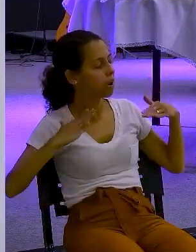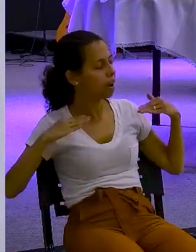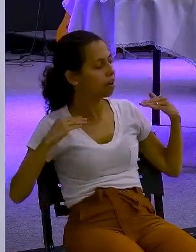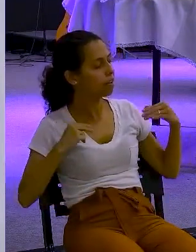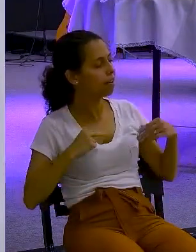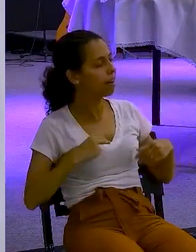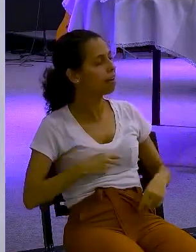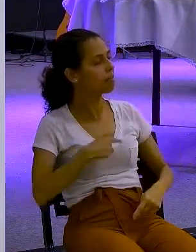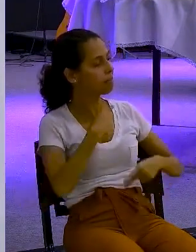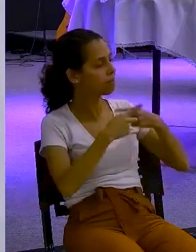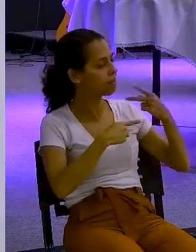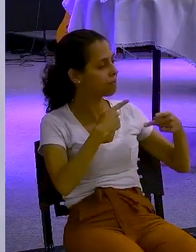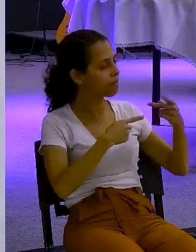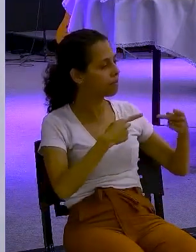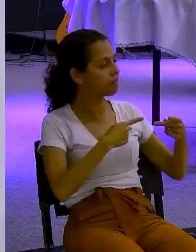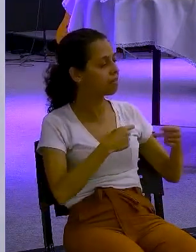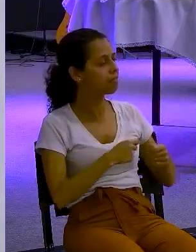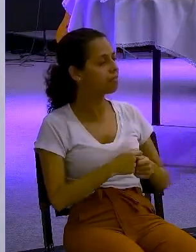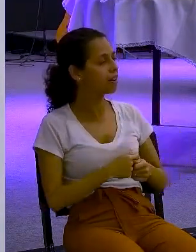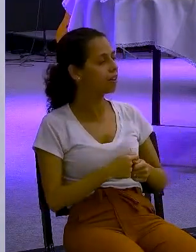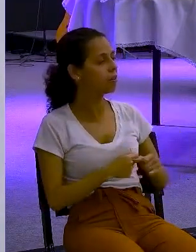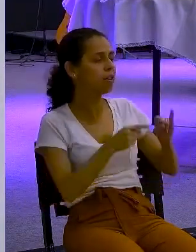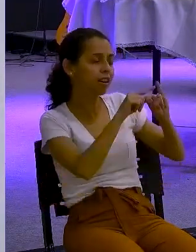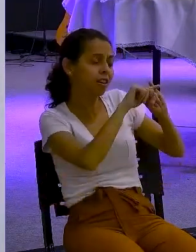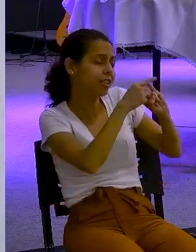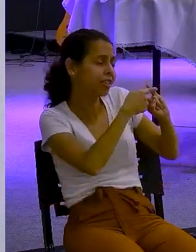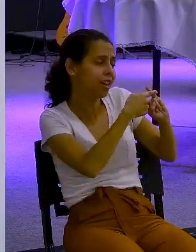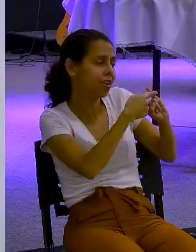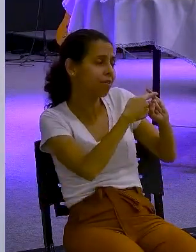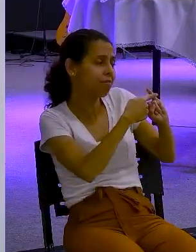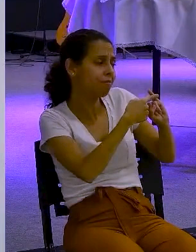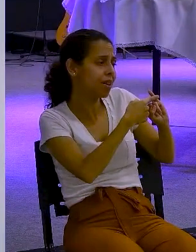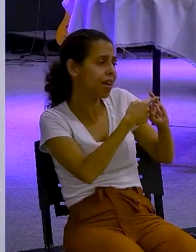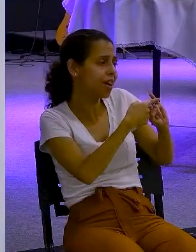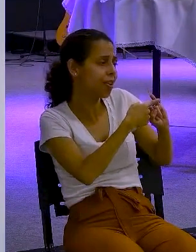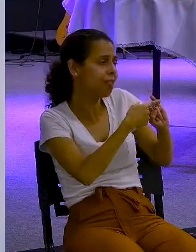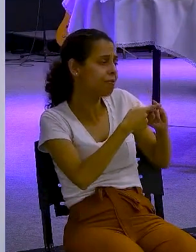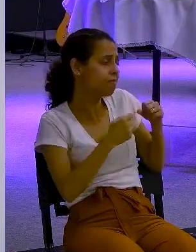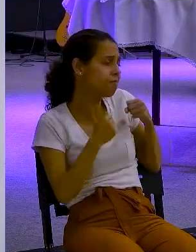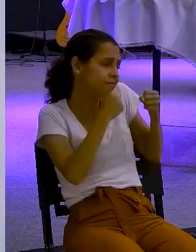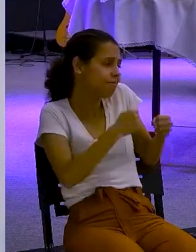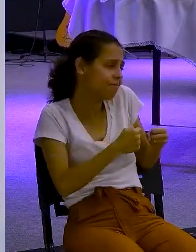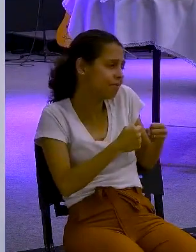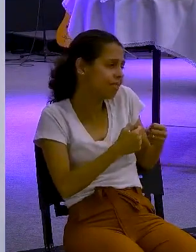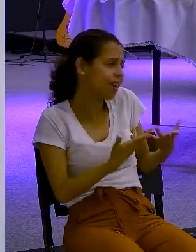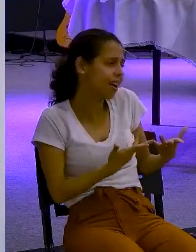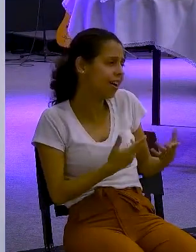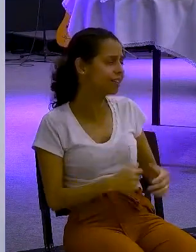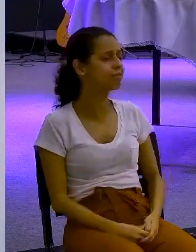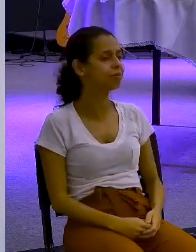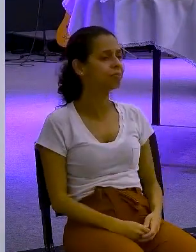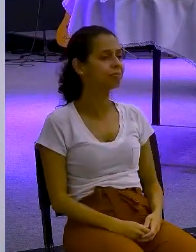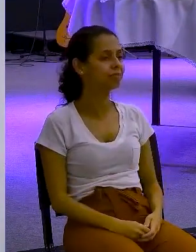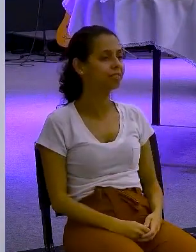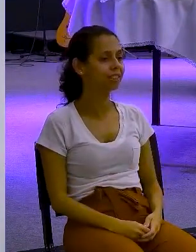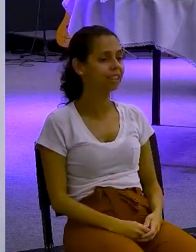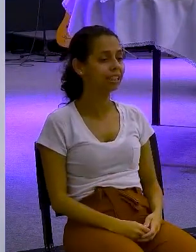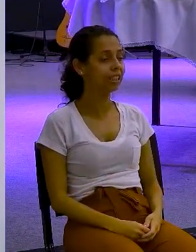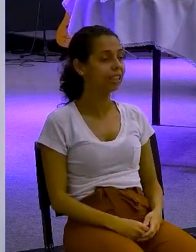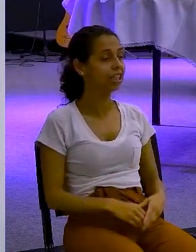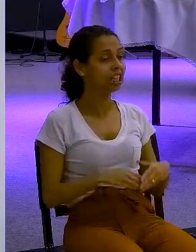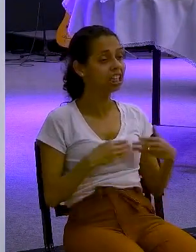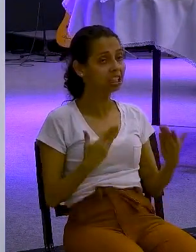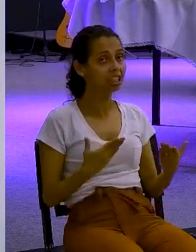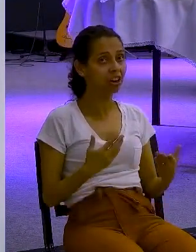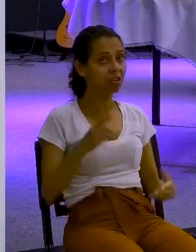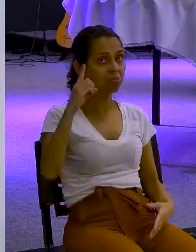que Isabel, mulher estéril, fosse mãe. E ela já está no 6º mês da sua gestação, para provar que para o nosso Deus não